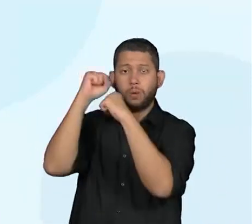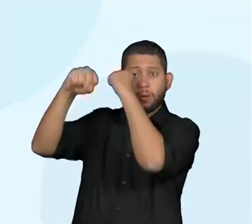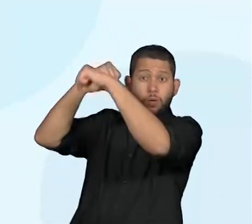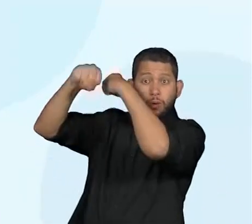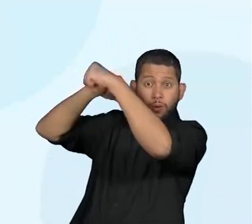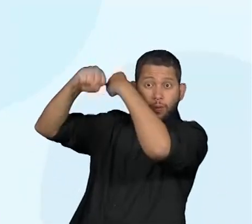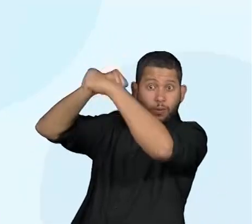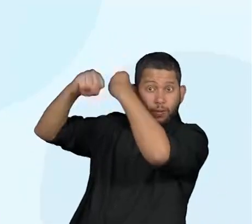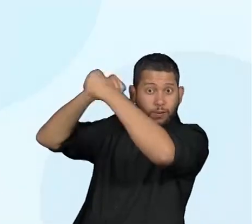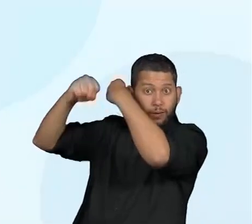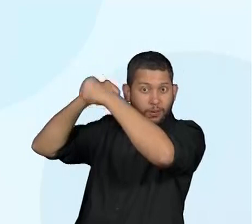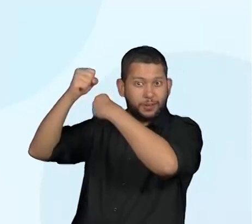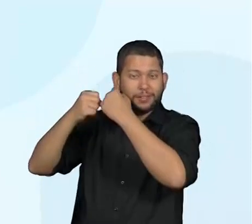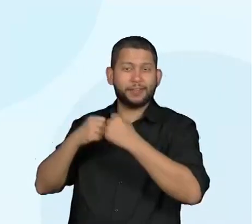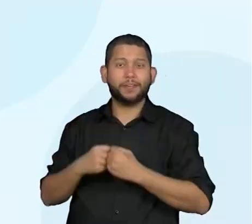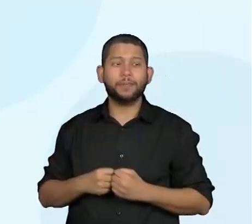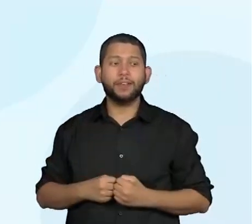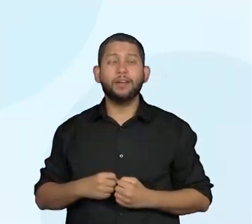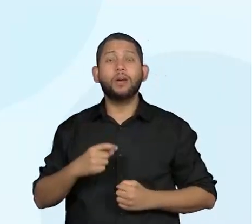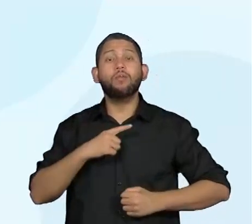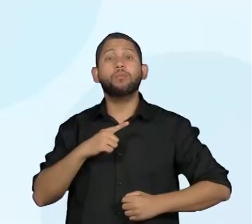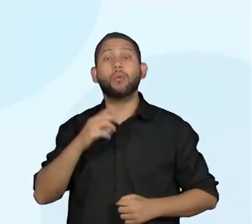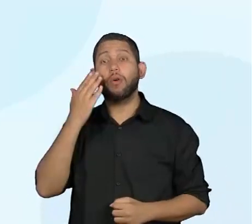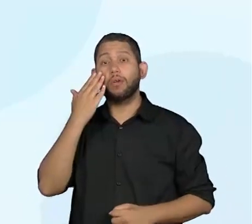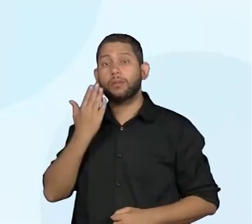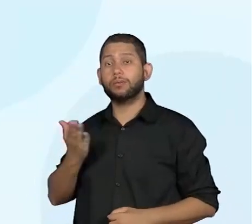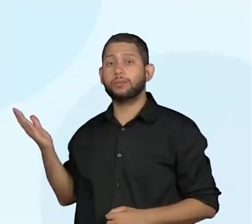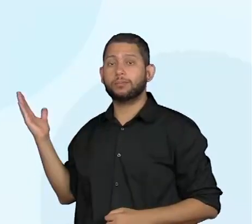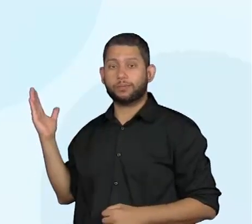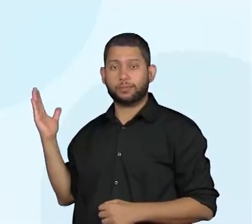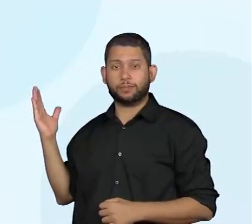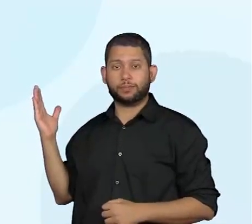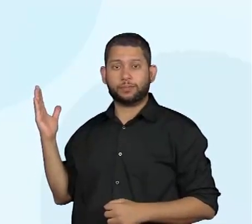Eu vou colocar Muay Thai.